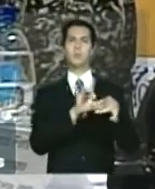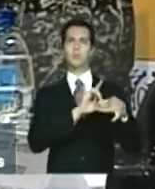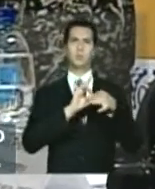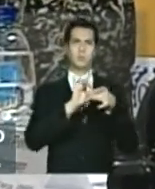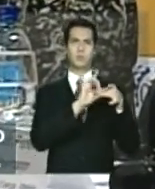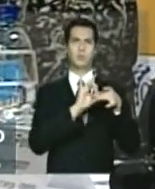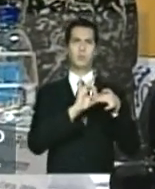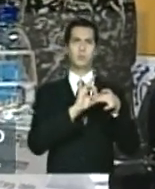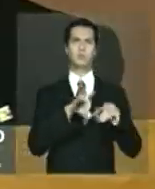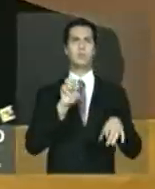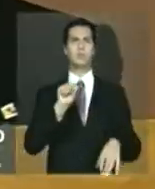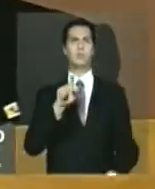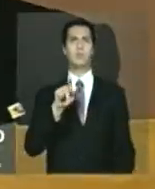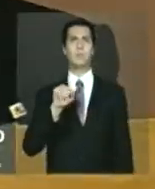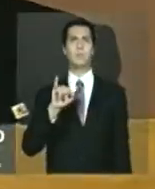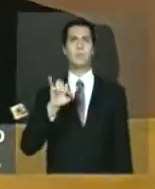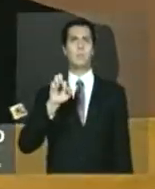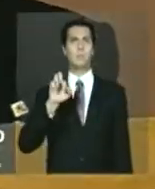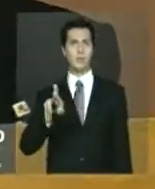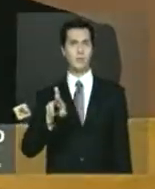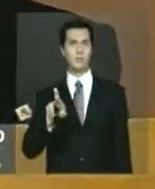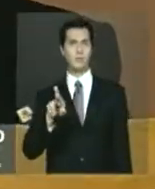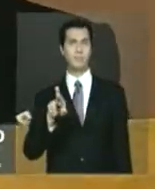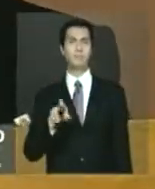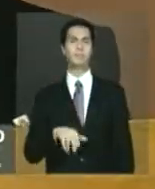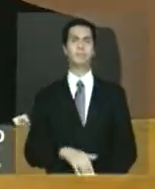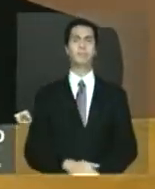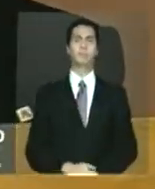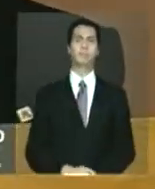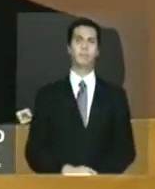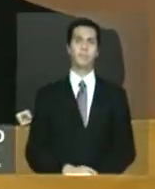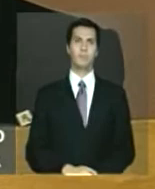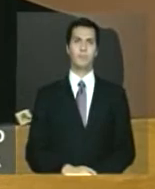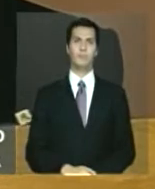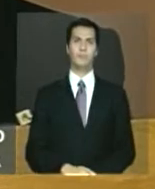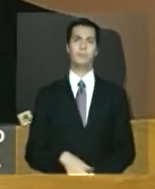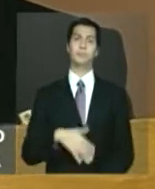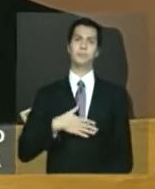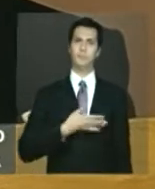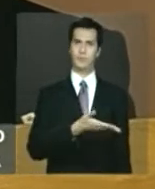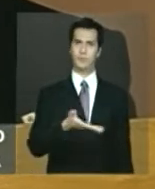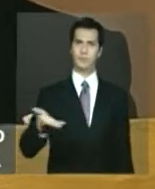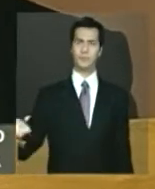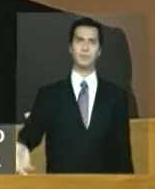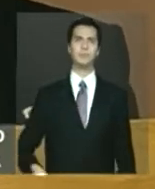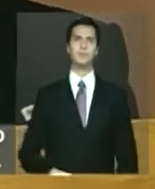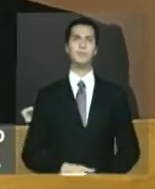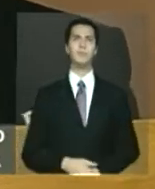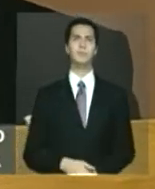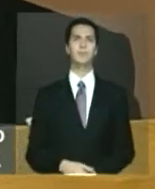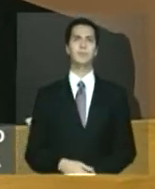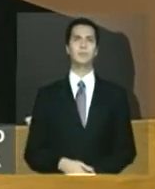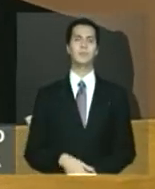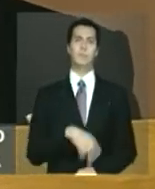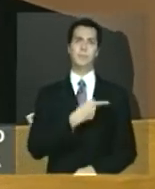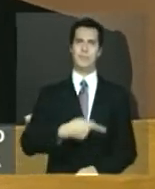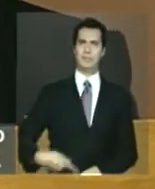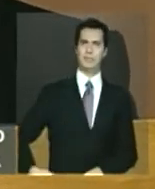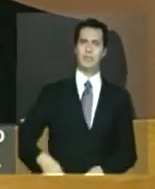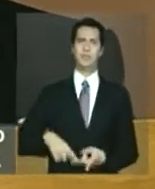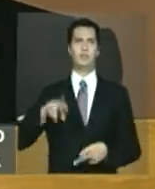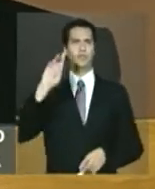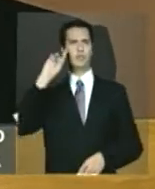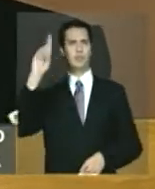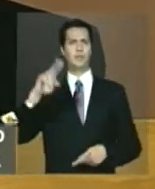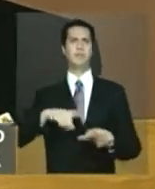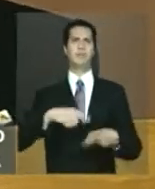da cir senhoras e senhores presidentas e presidentes diretoras